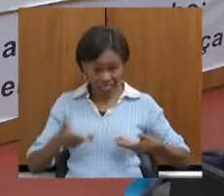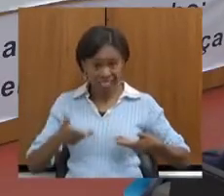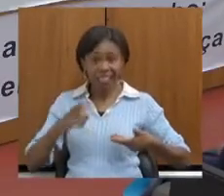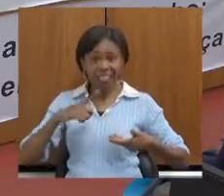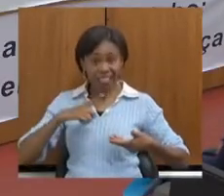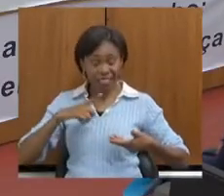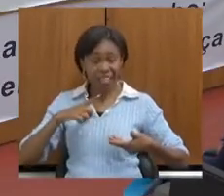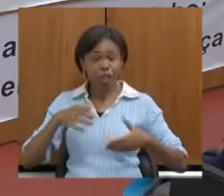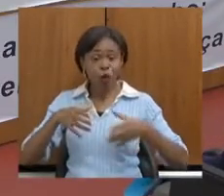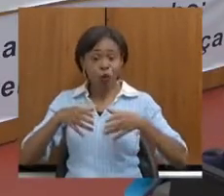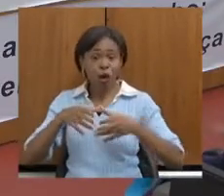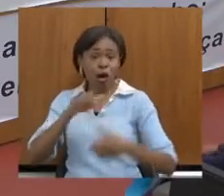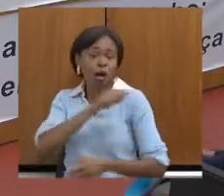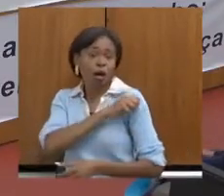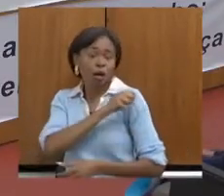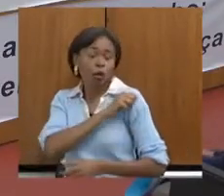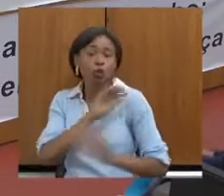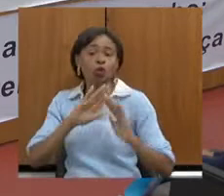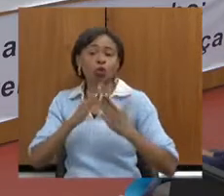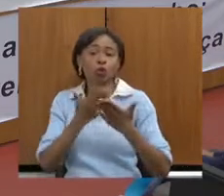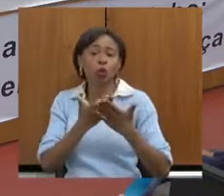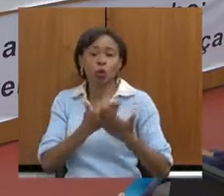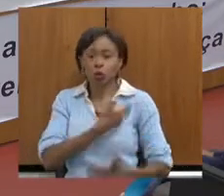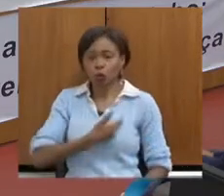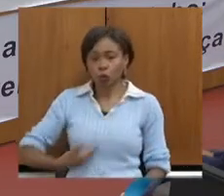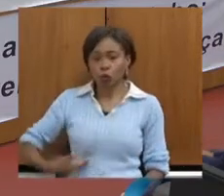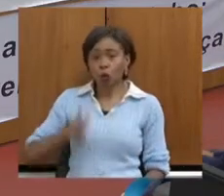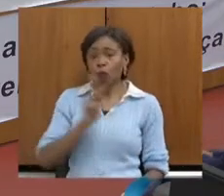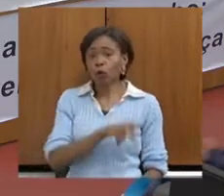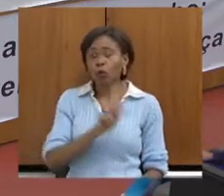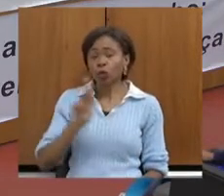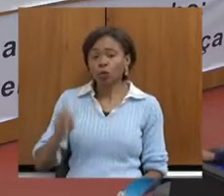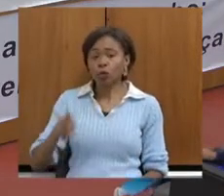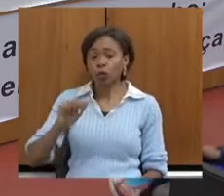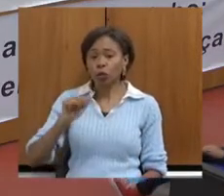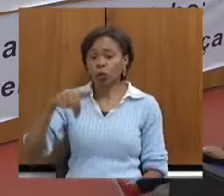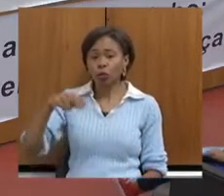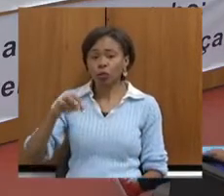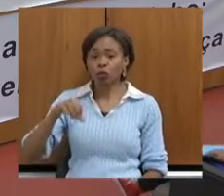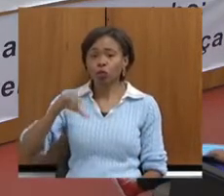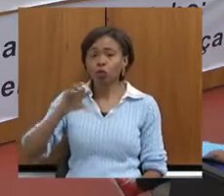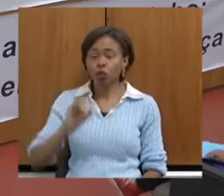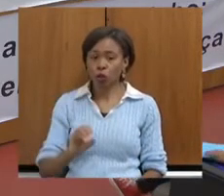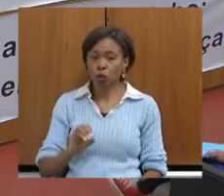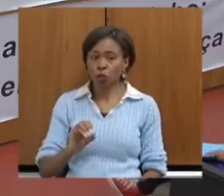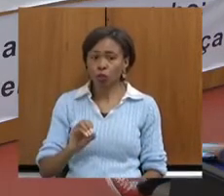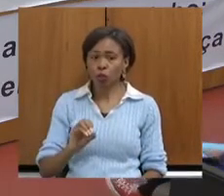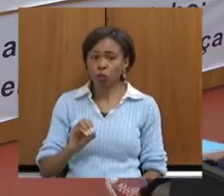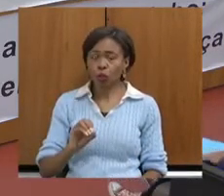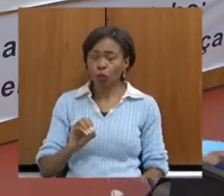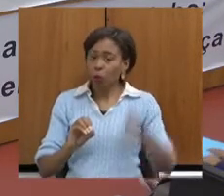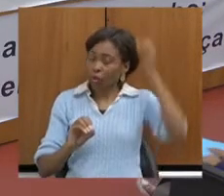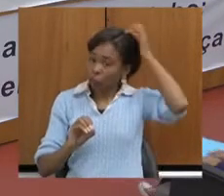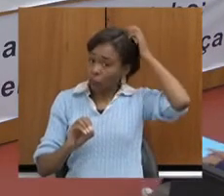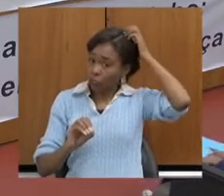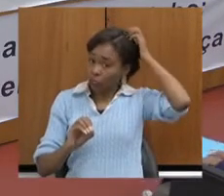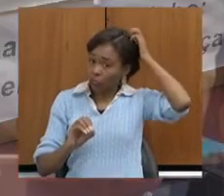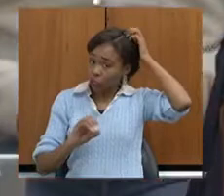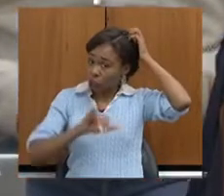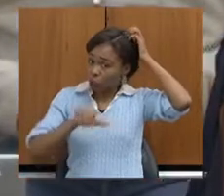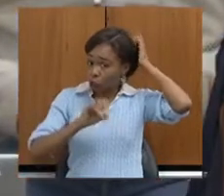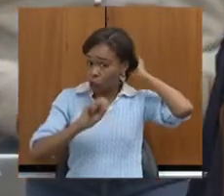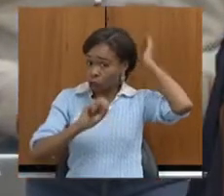estudantes da Escola Estadual Professor Antônio José Ribeiro Filho do bairro São Gabriel aqui de Belo